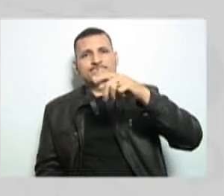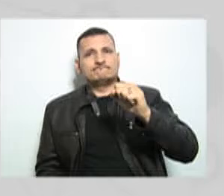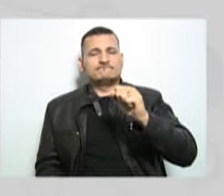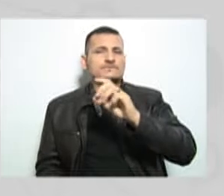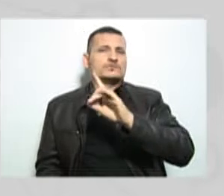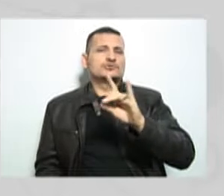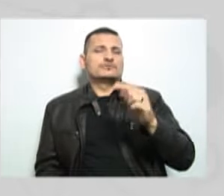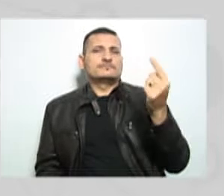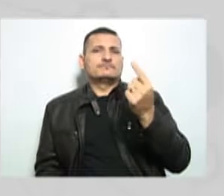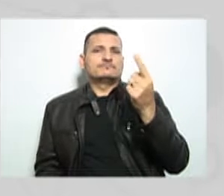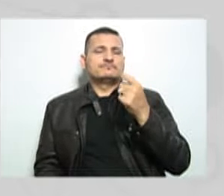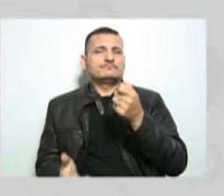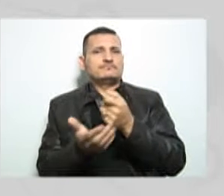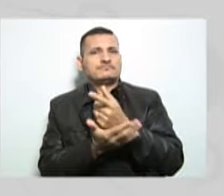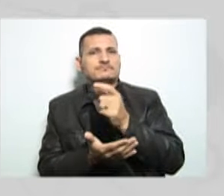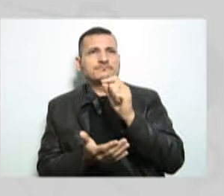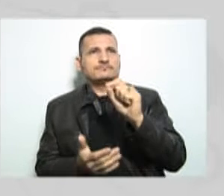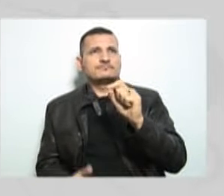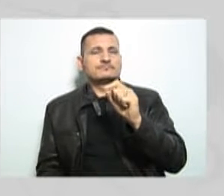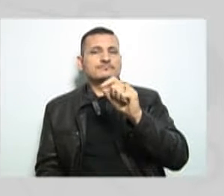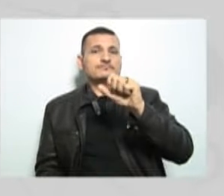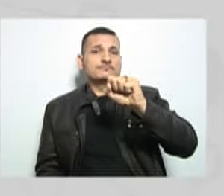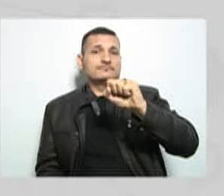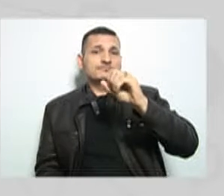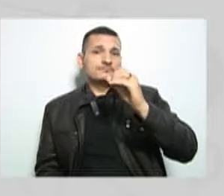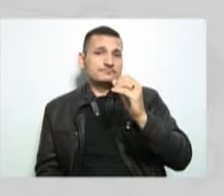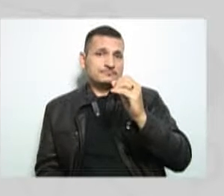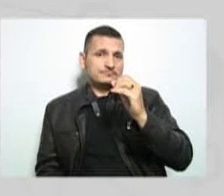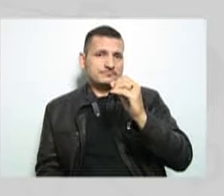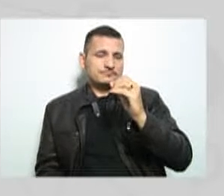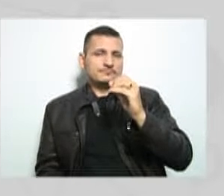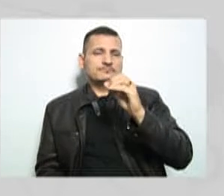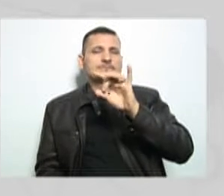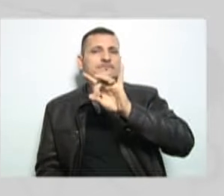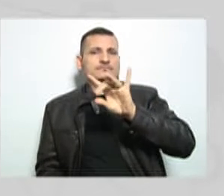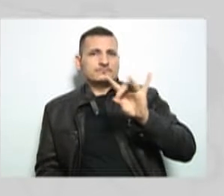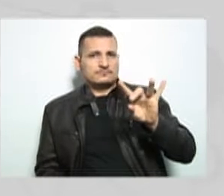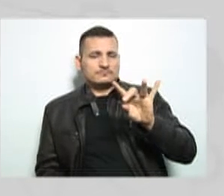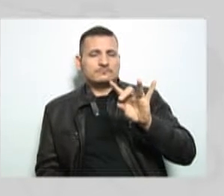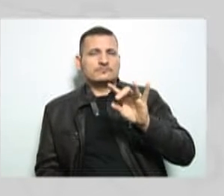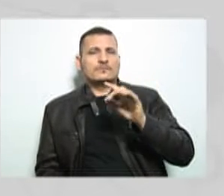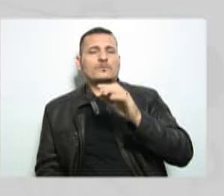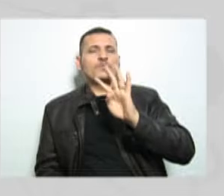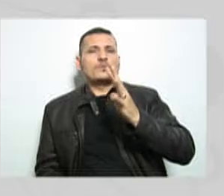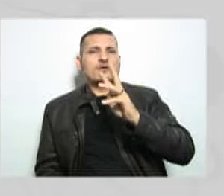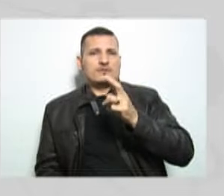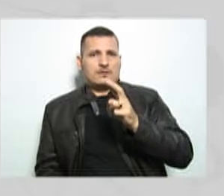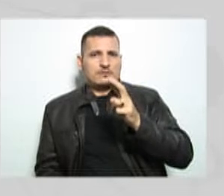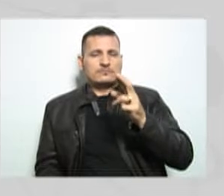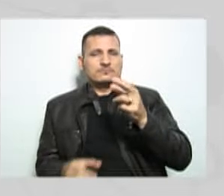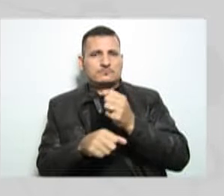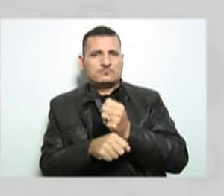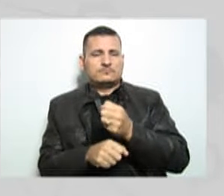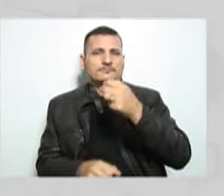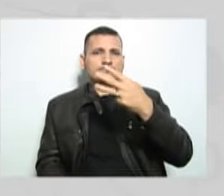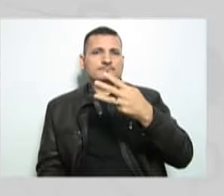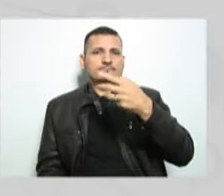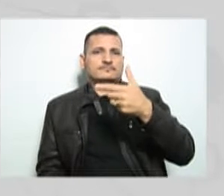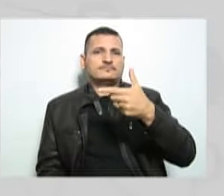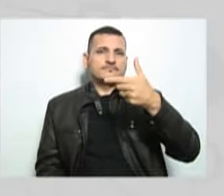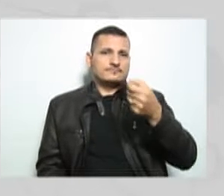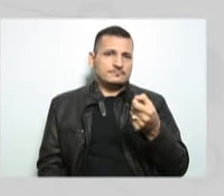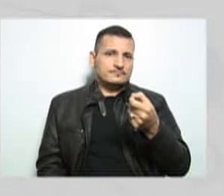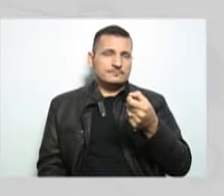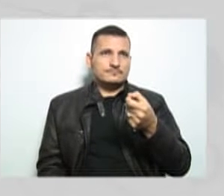o quê? 80 unidades a R$4, dando um valor de 320, certo? Vou